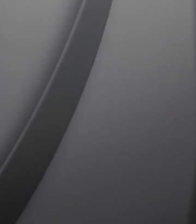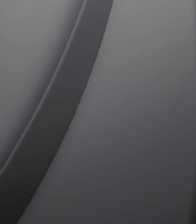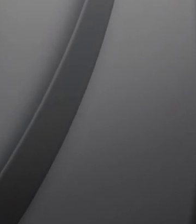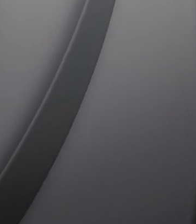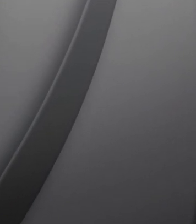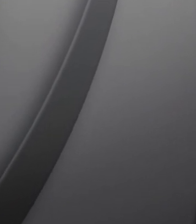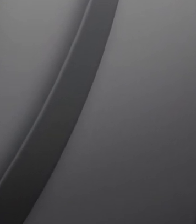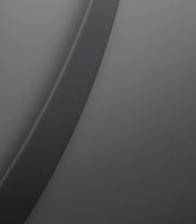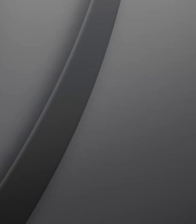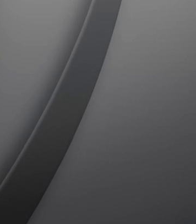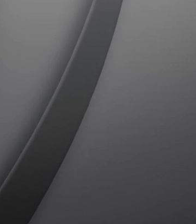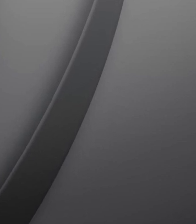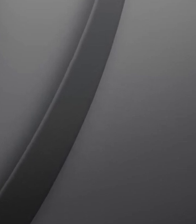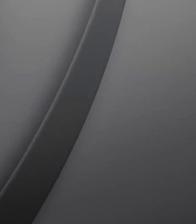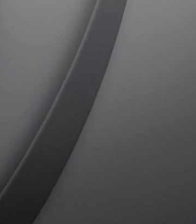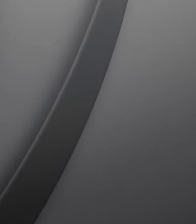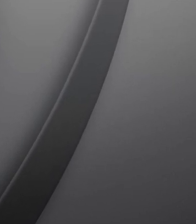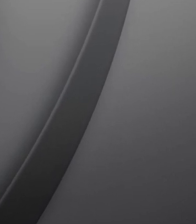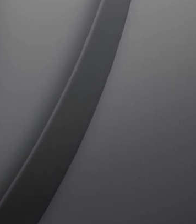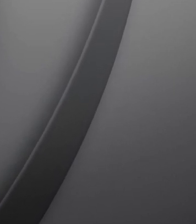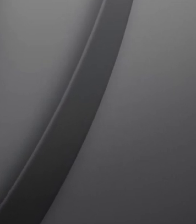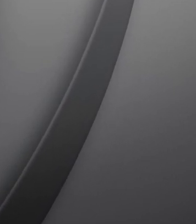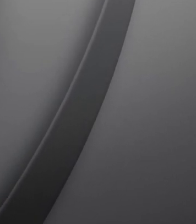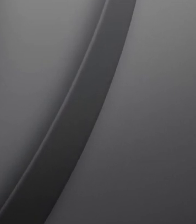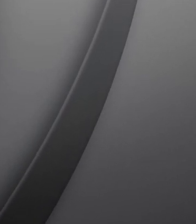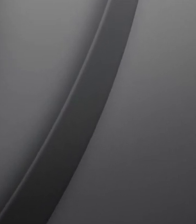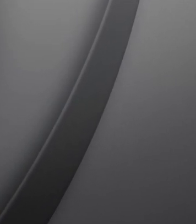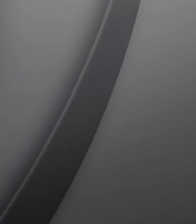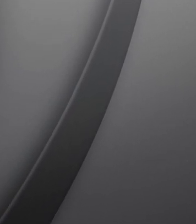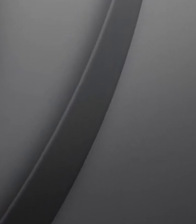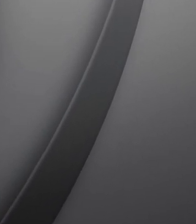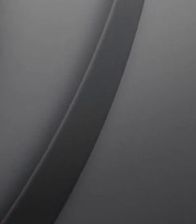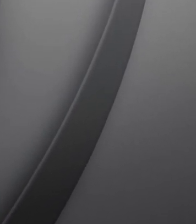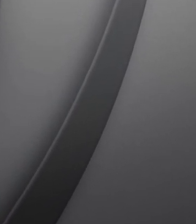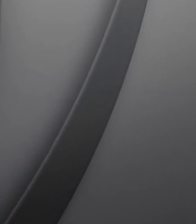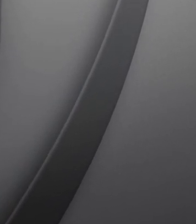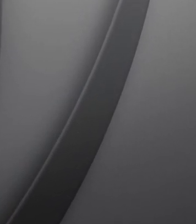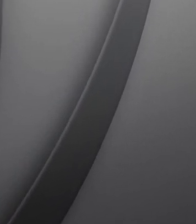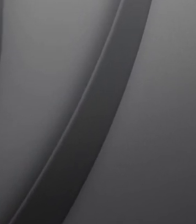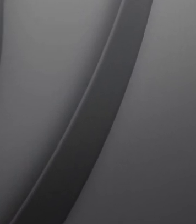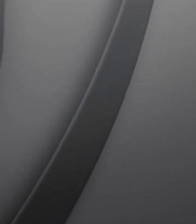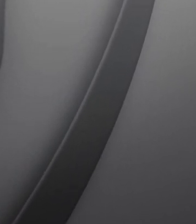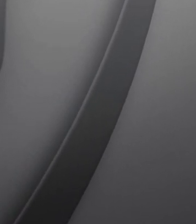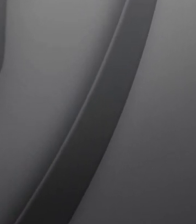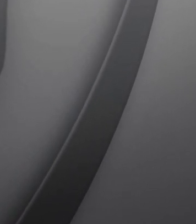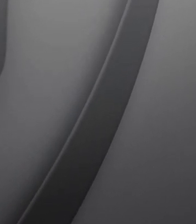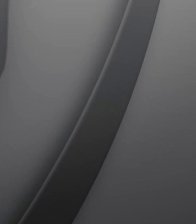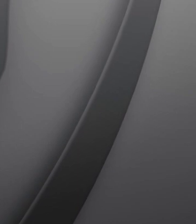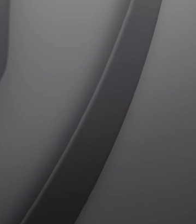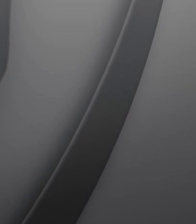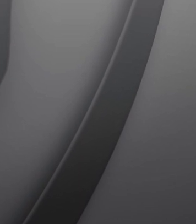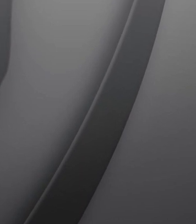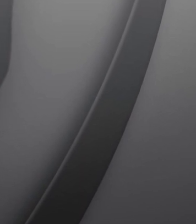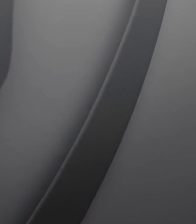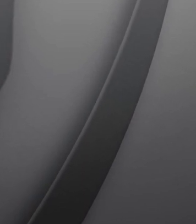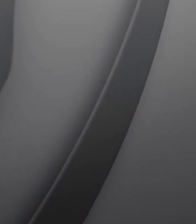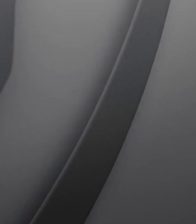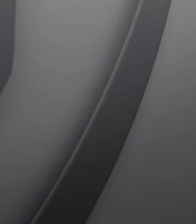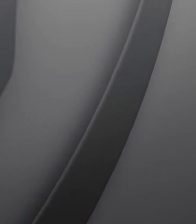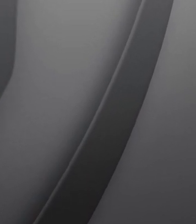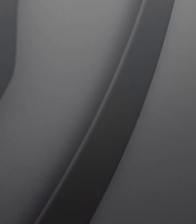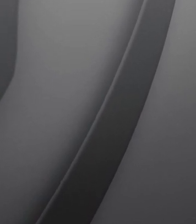canal do YouTube curta a página no Facebook siga o perfil no